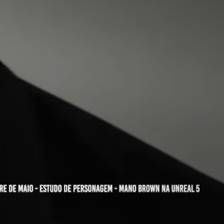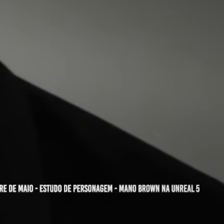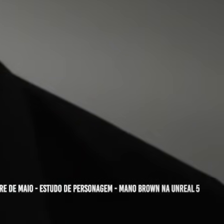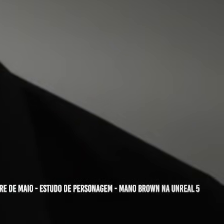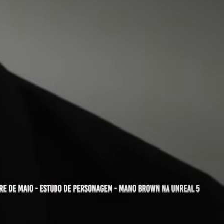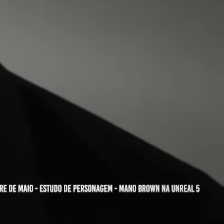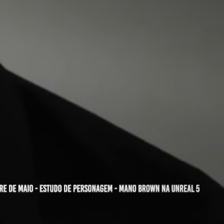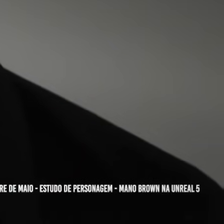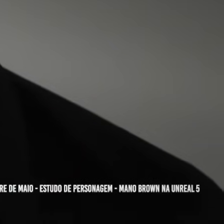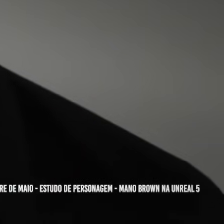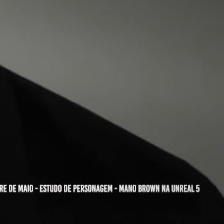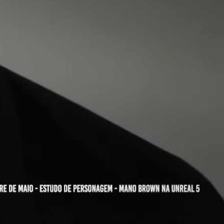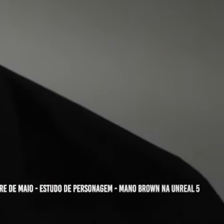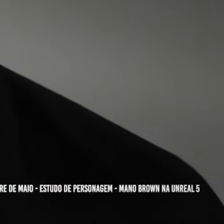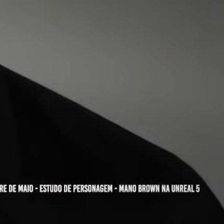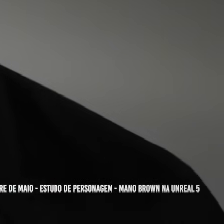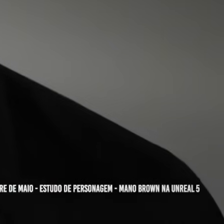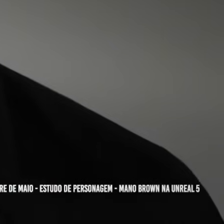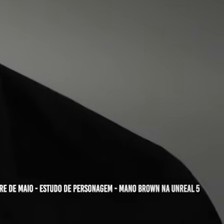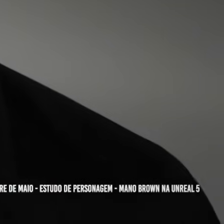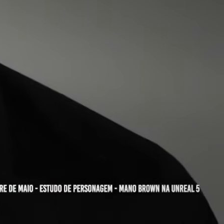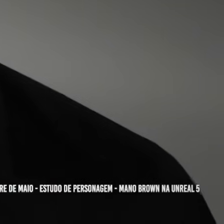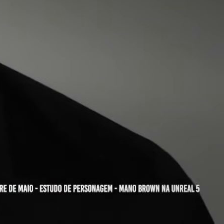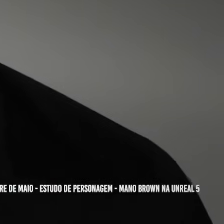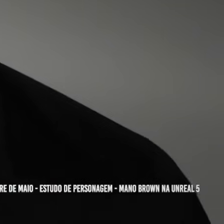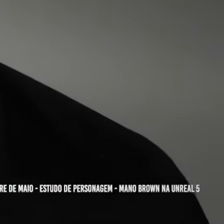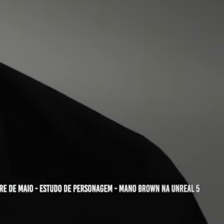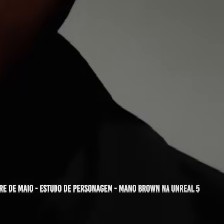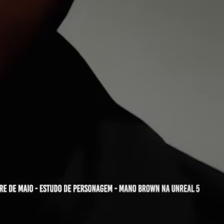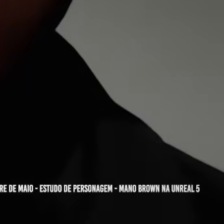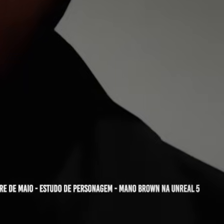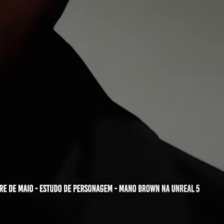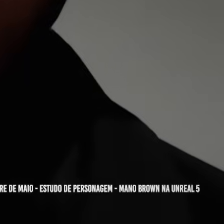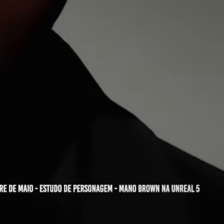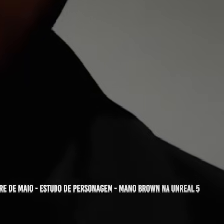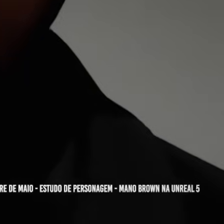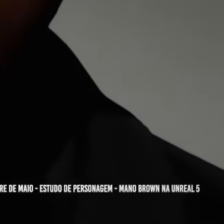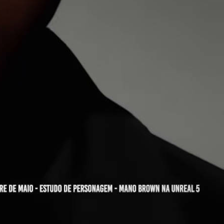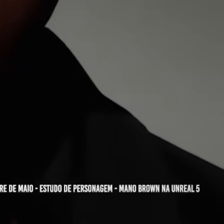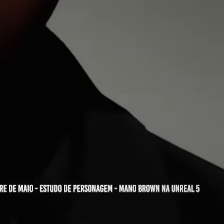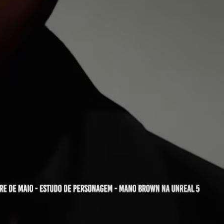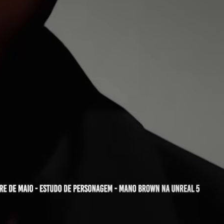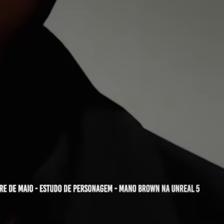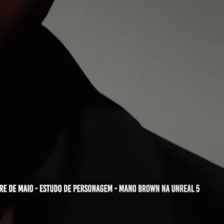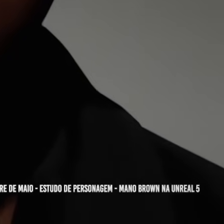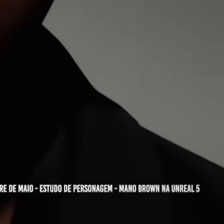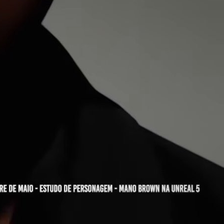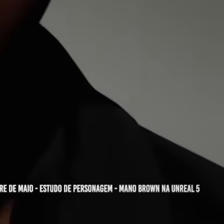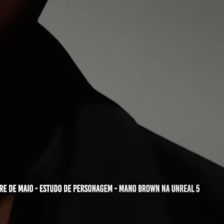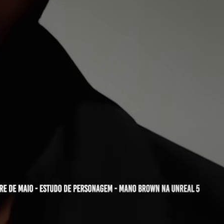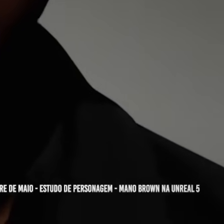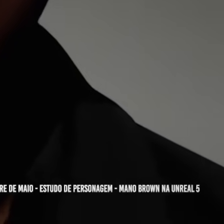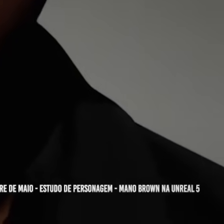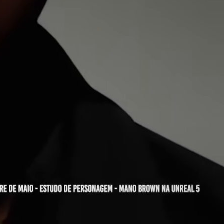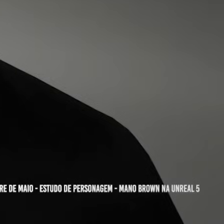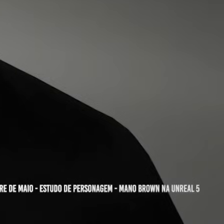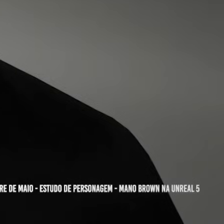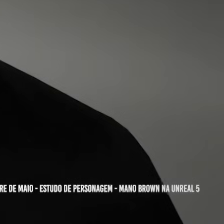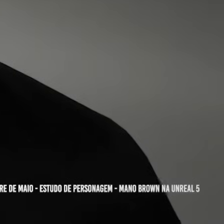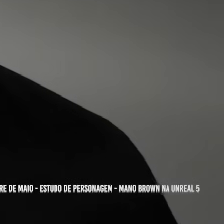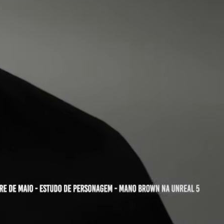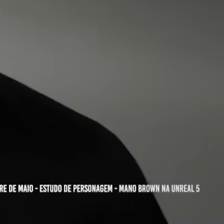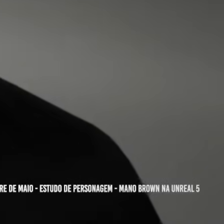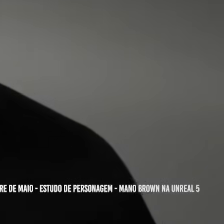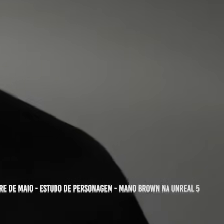do profeta. Verme sai da reta, a lágrima de um homem vai cair. Esse é o seu B.O. pra eternidade. Diz comigo, não